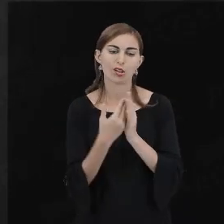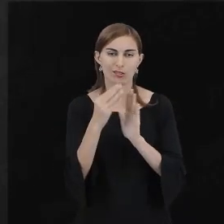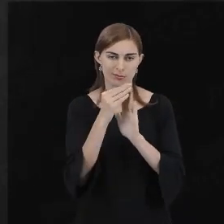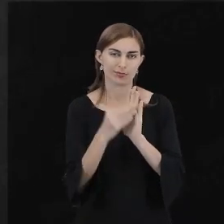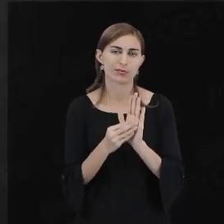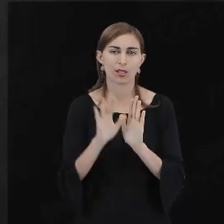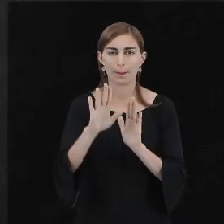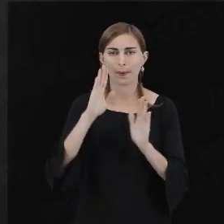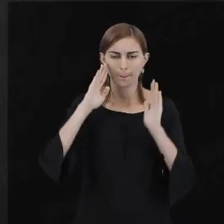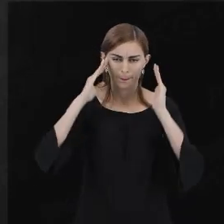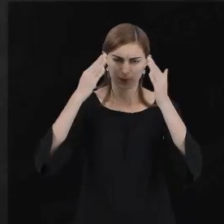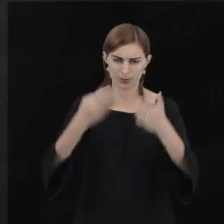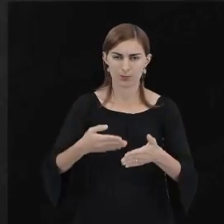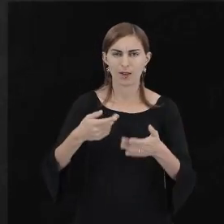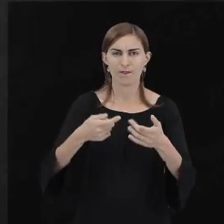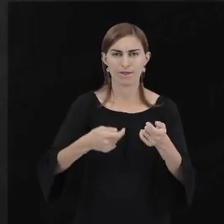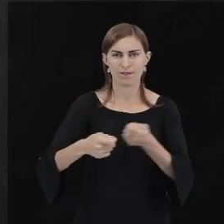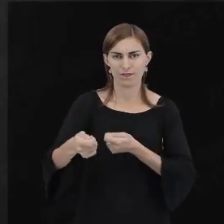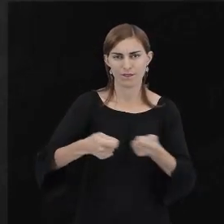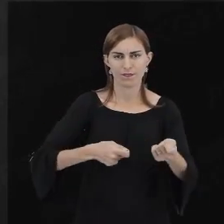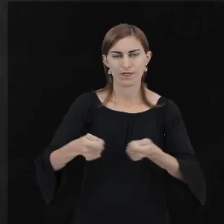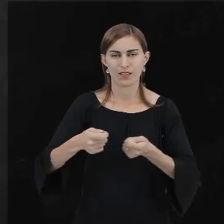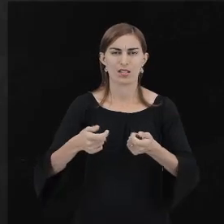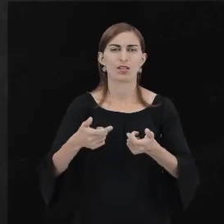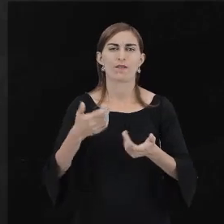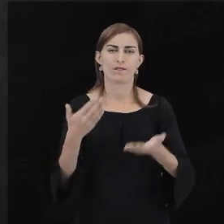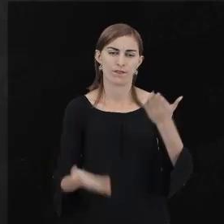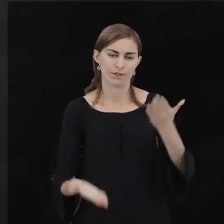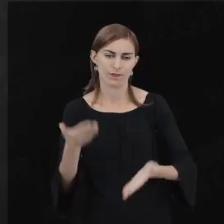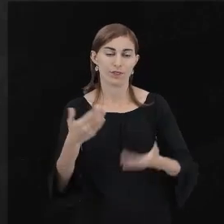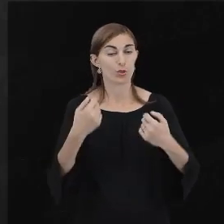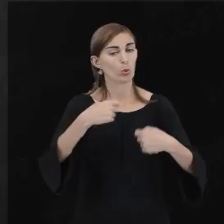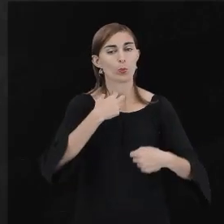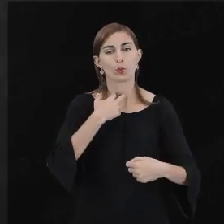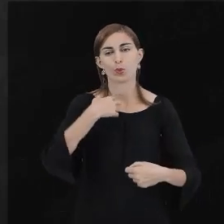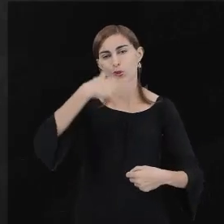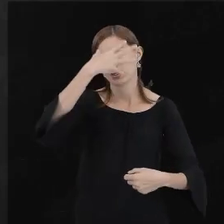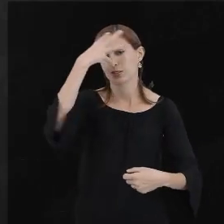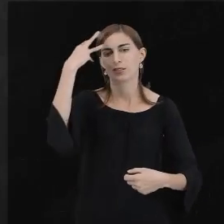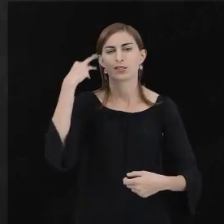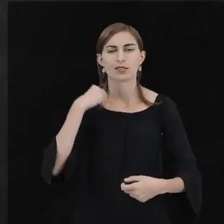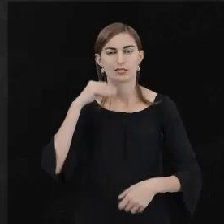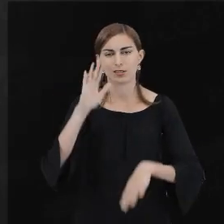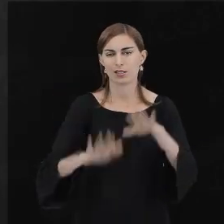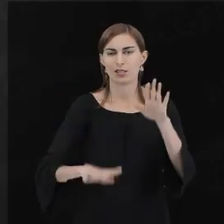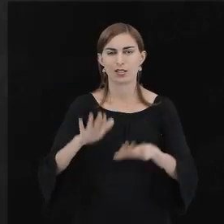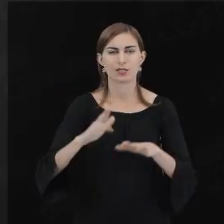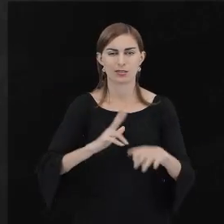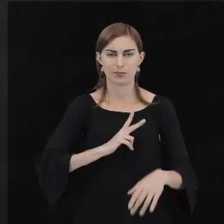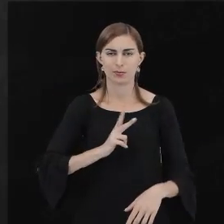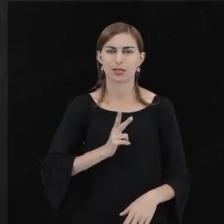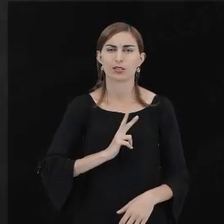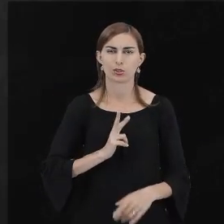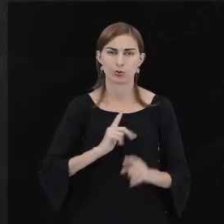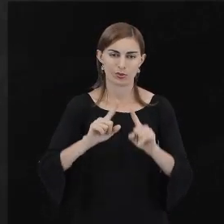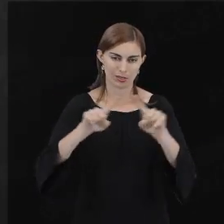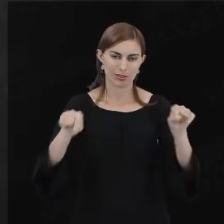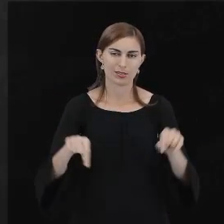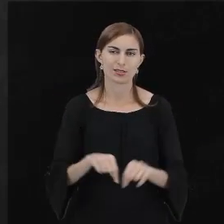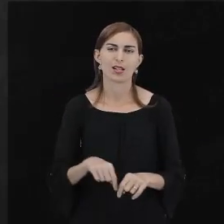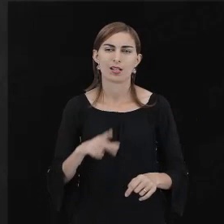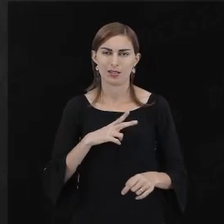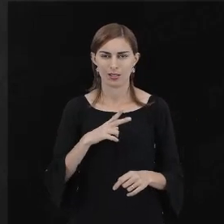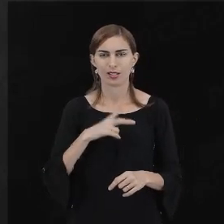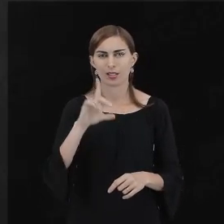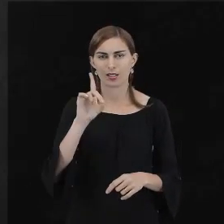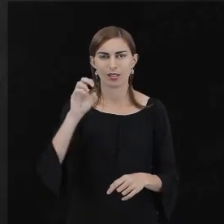Então não é o instrumento em si que vai me dizer como é que eu vou trabalhar, mas o instrumento ele vai me ajudar na mediação